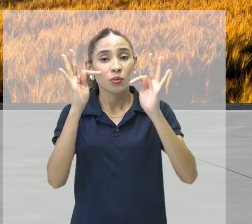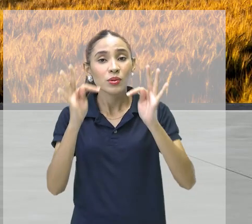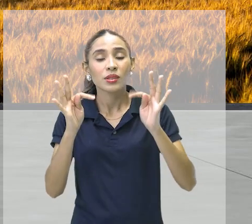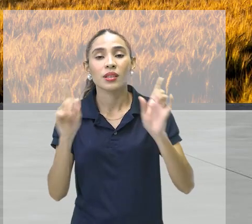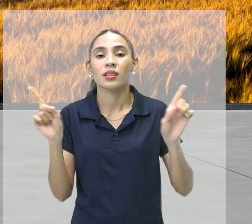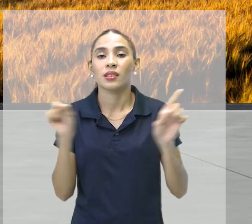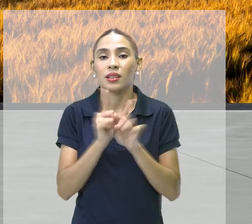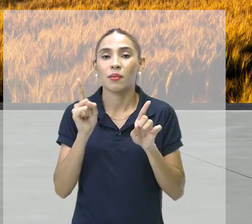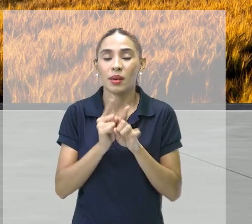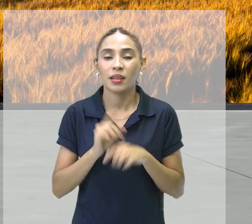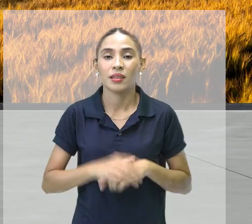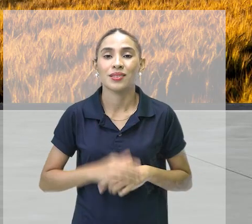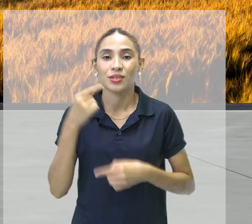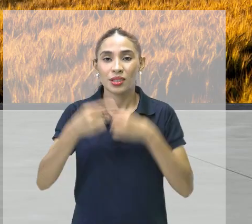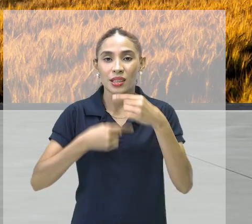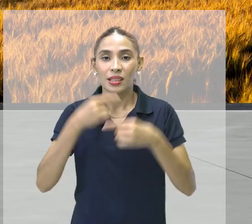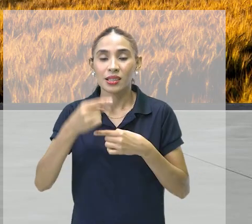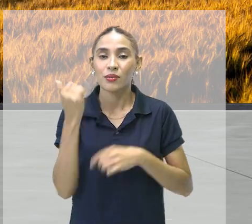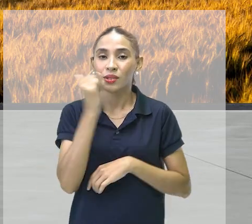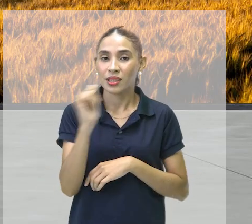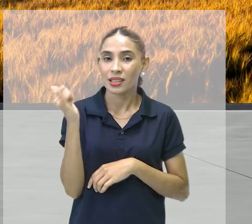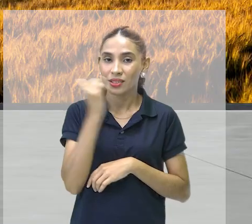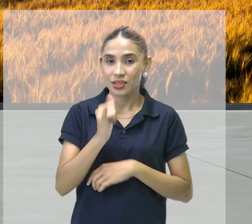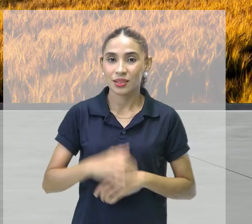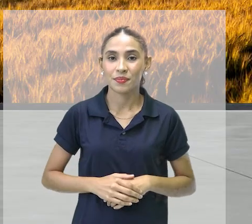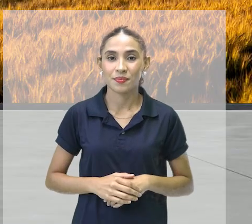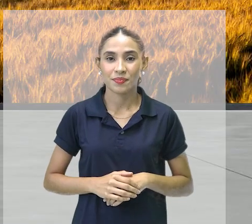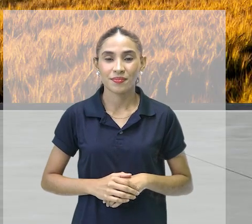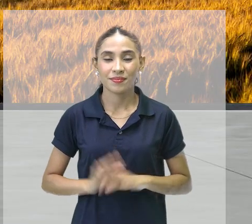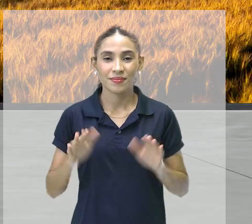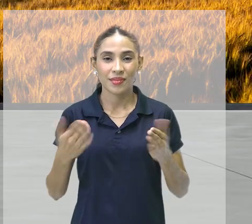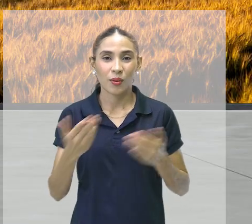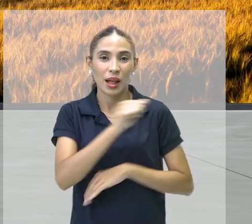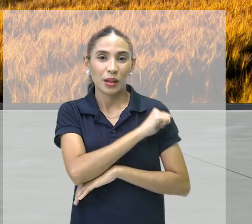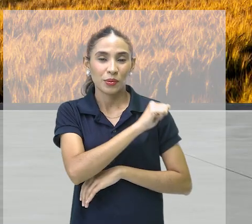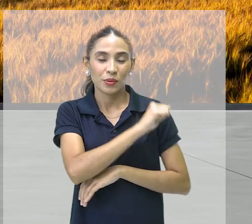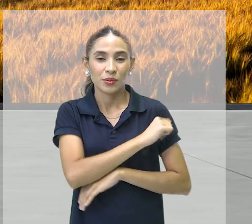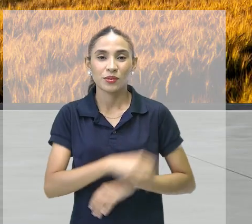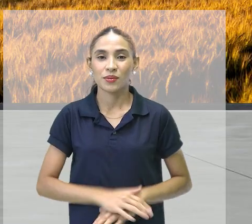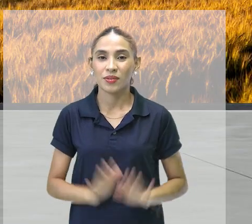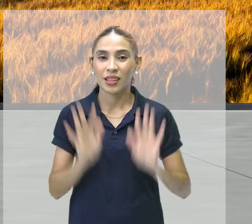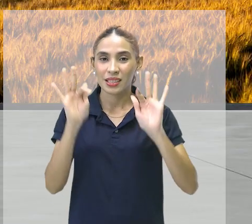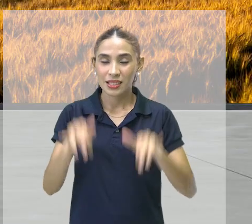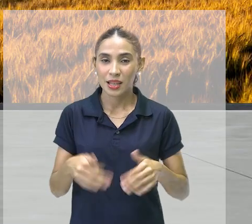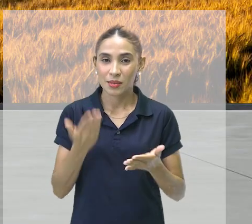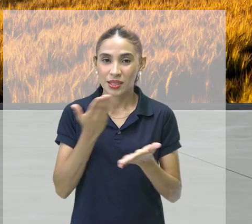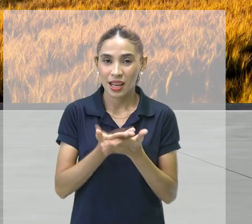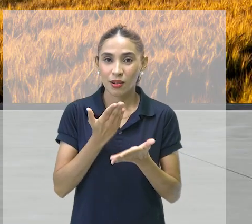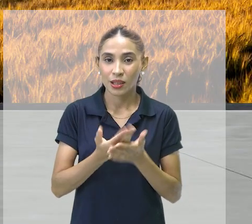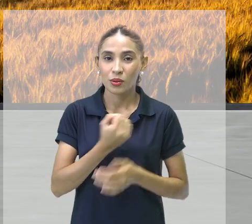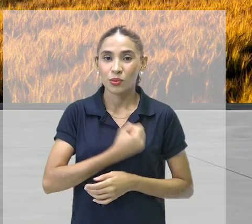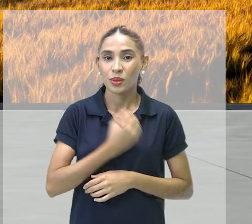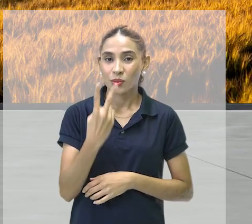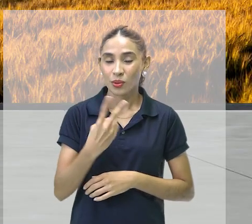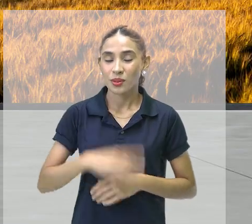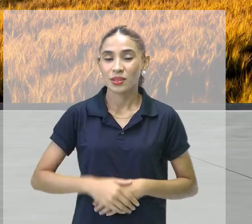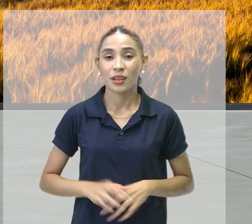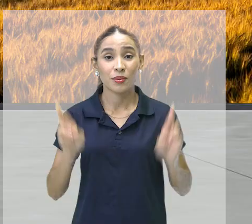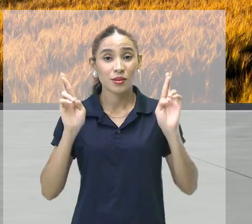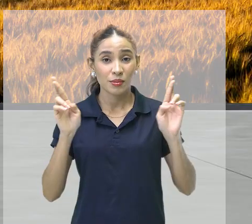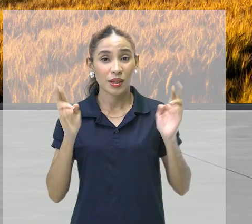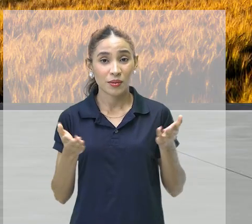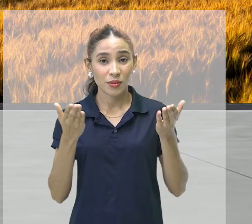na tecnologia e também para a geração de energia. Pessoal, chegamos ao final da